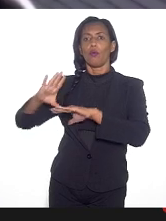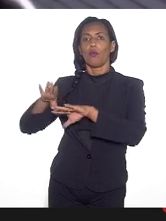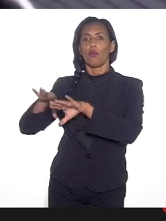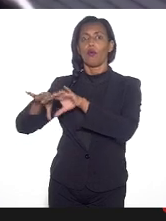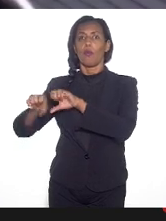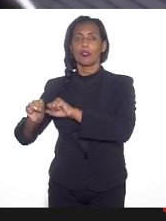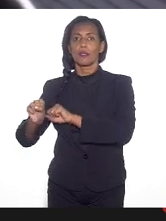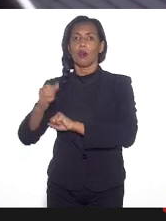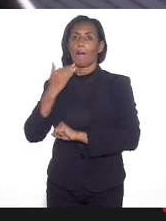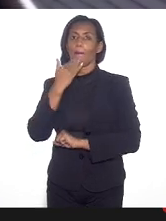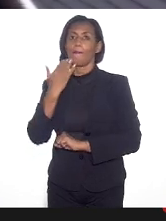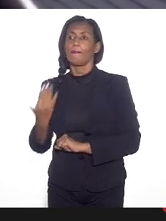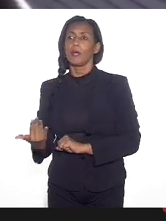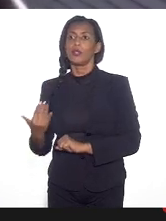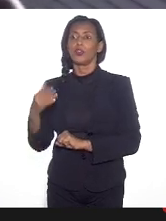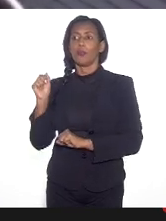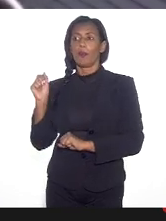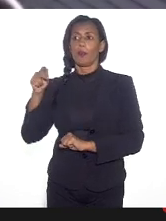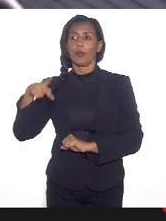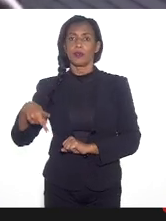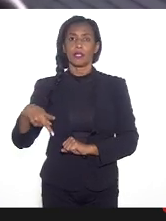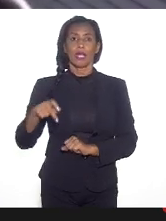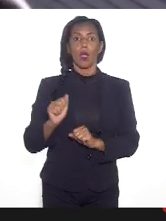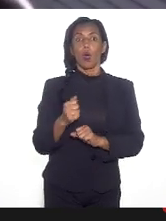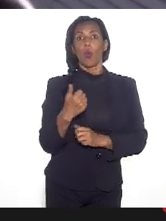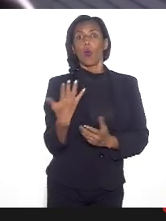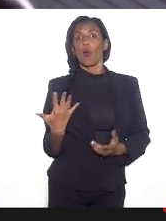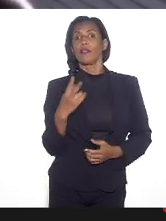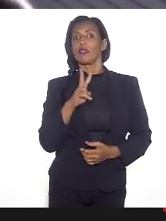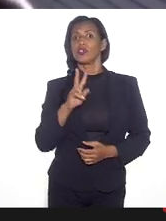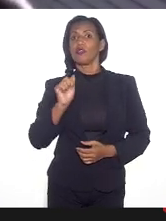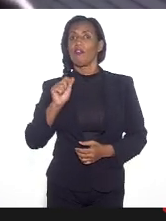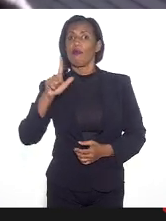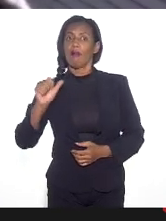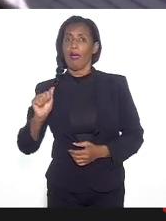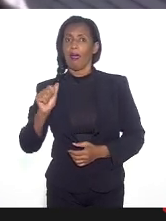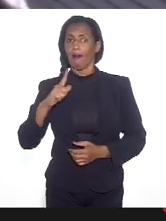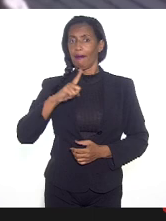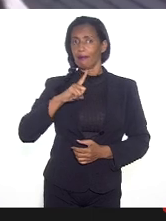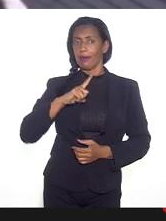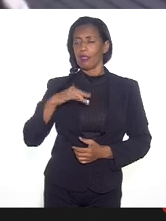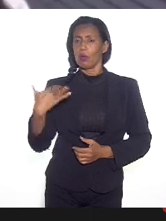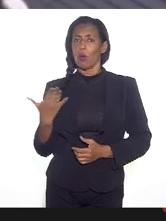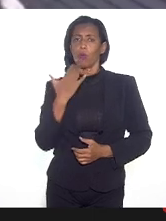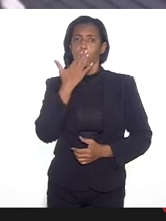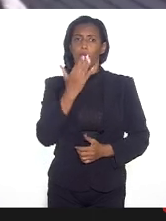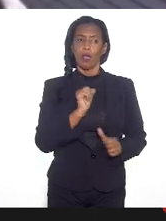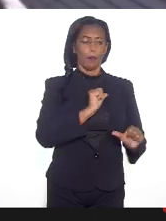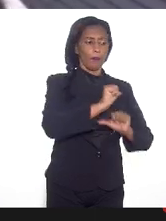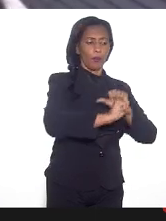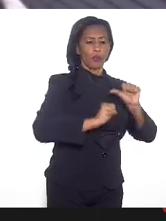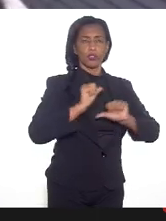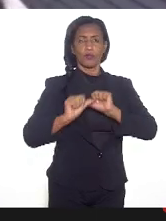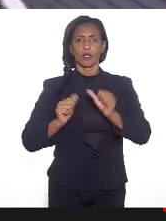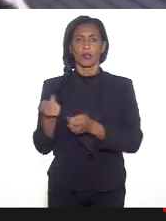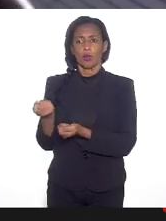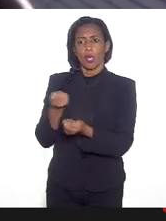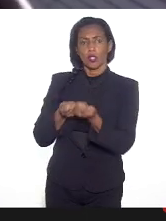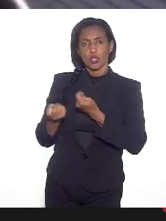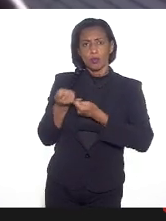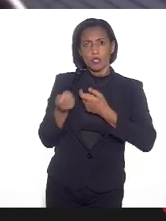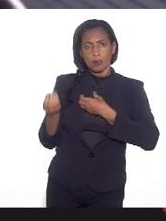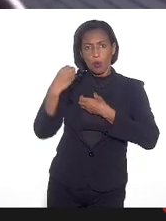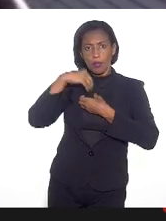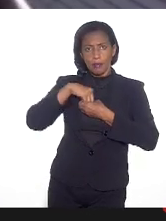se aposentar, quantas vagas se abriram, que tipo de modificação na administração interna